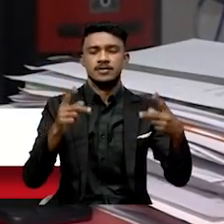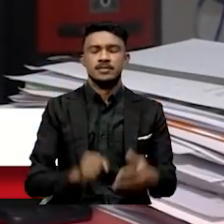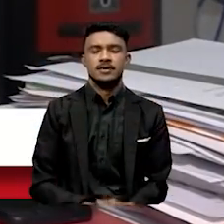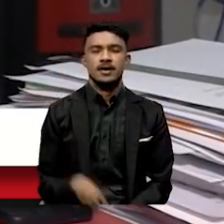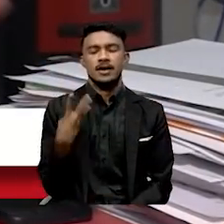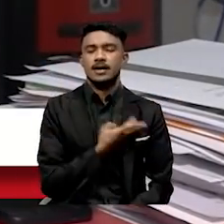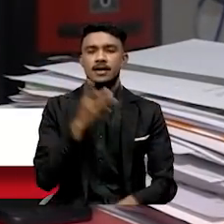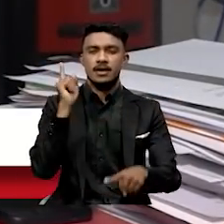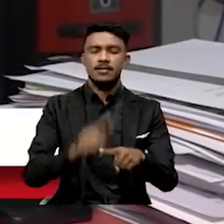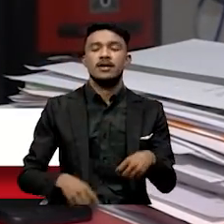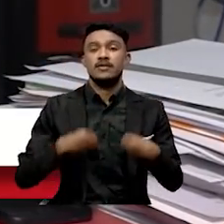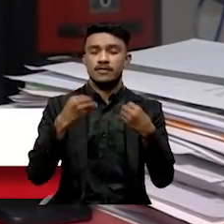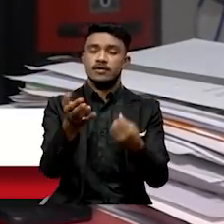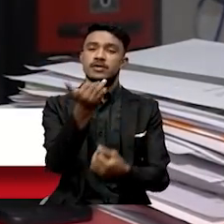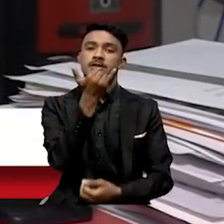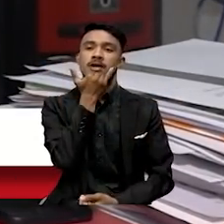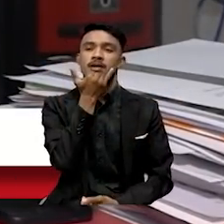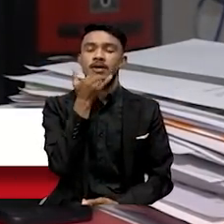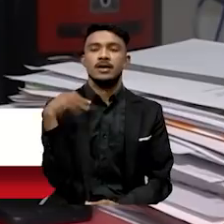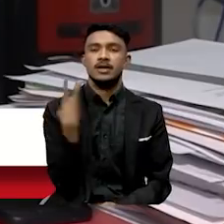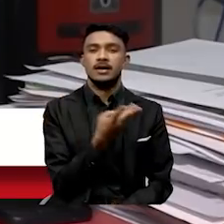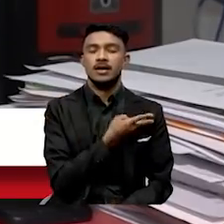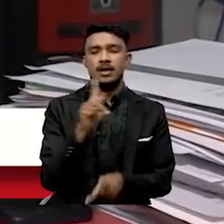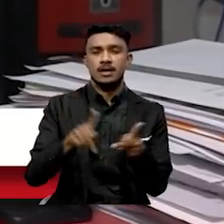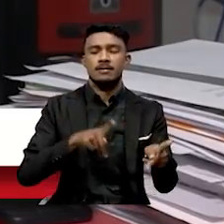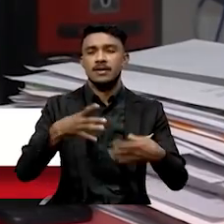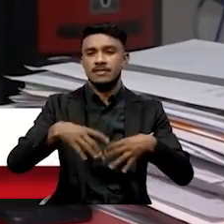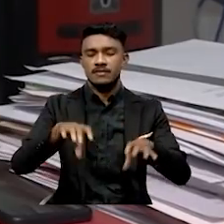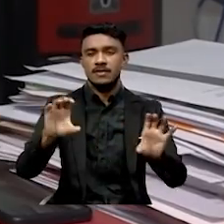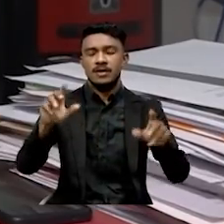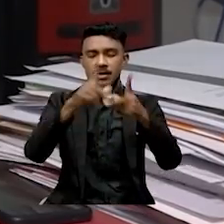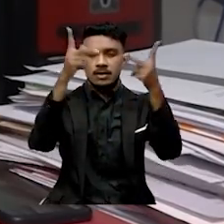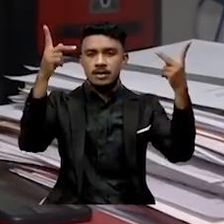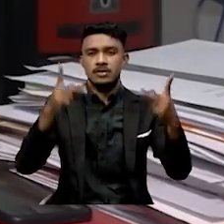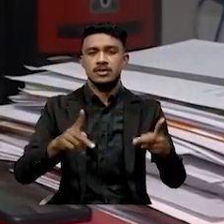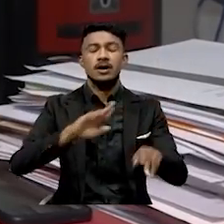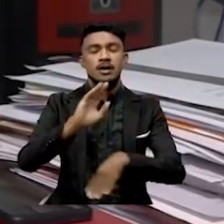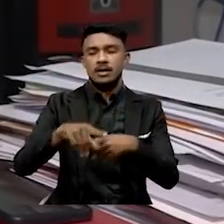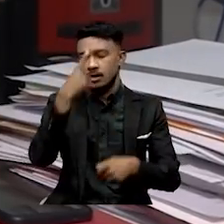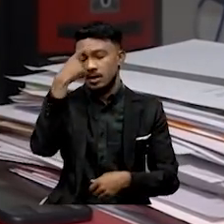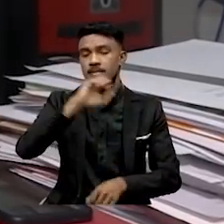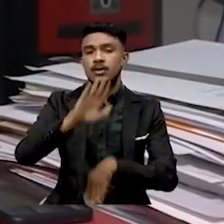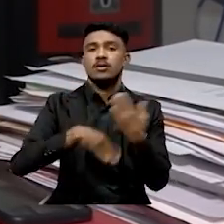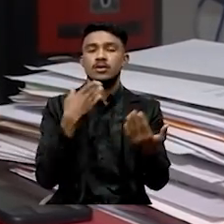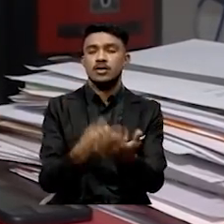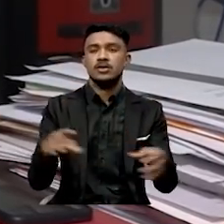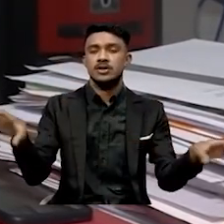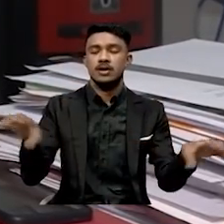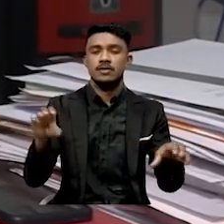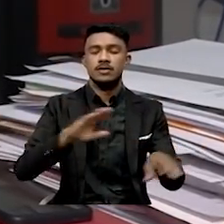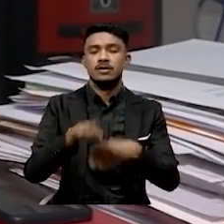Ita label persalakan itania bisnis sir nebe kios ne. Tamba hotu-hotu ne servisu ho hanu ida tu hetan